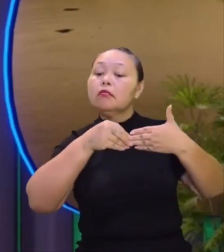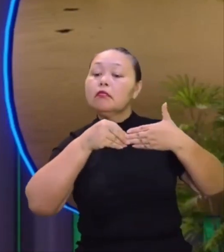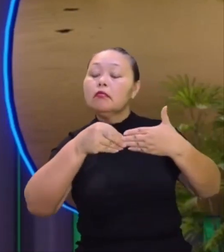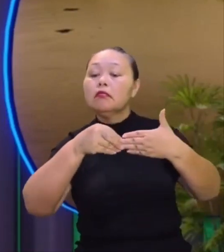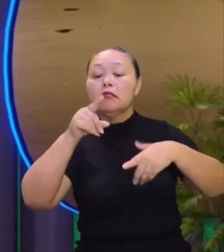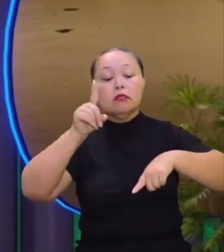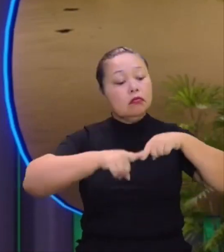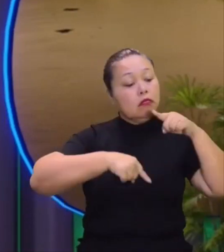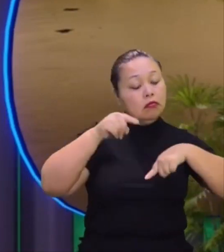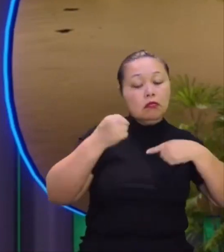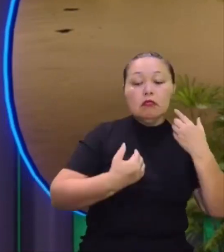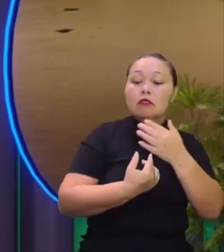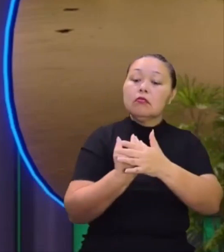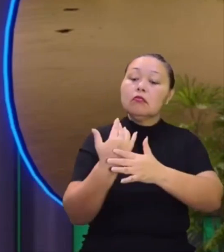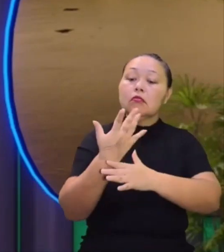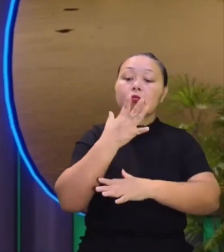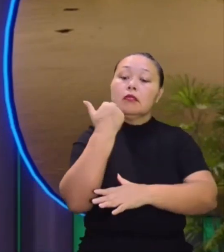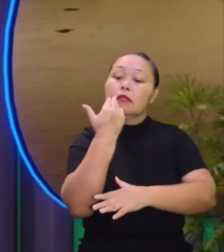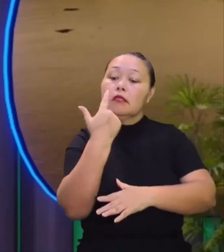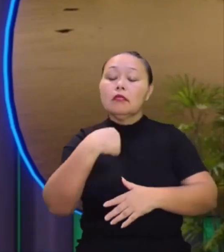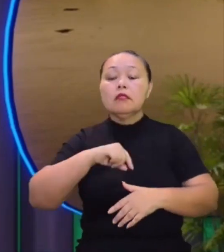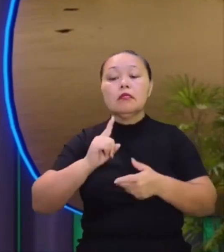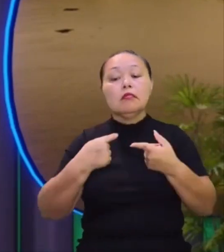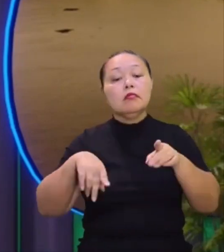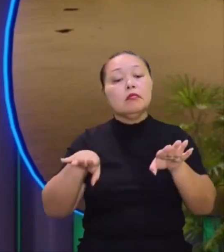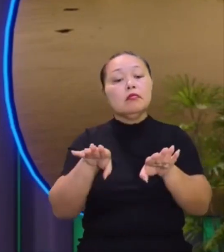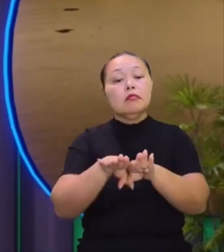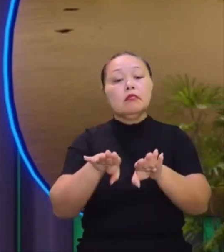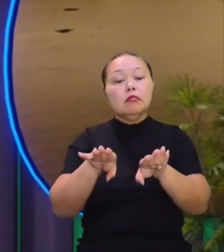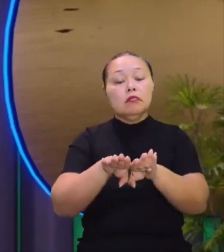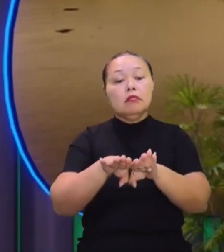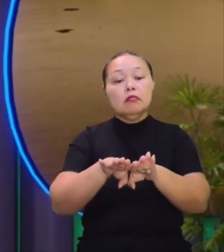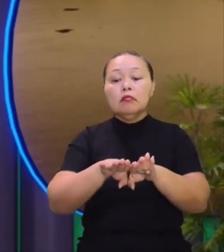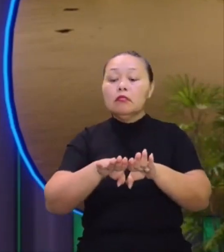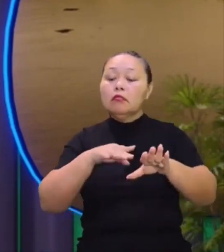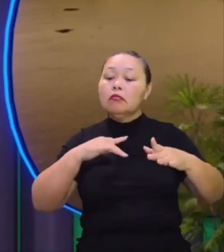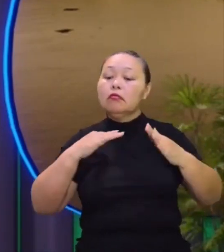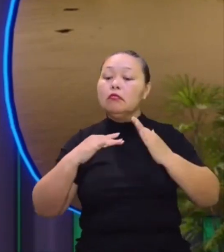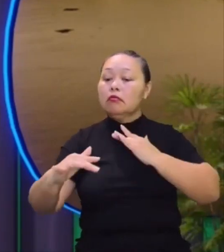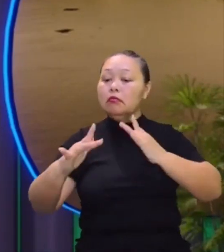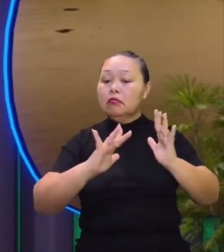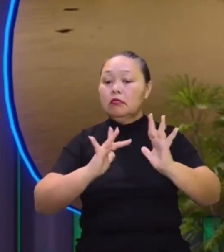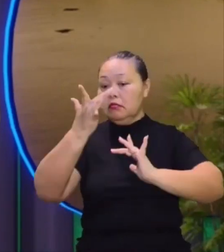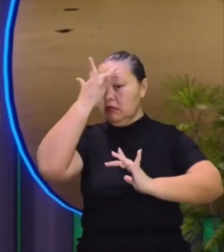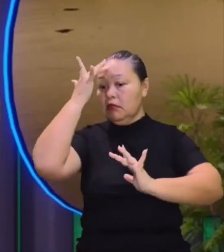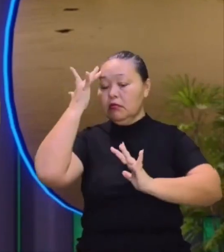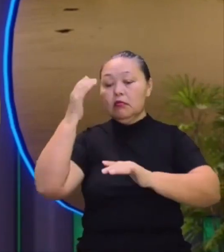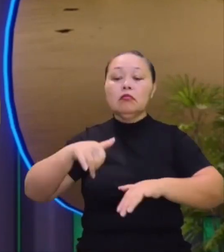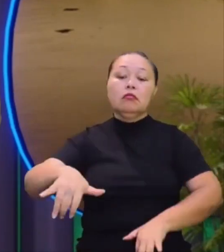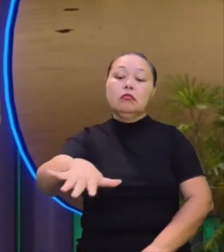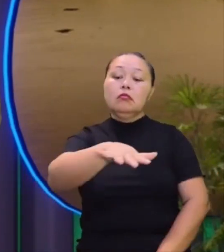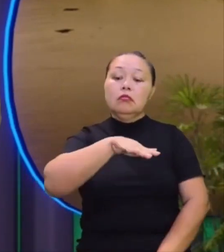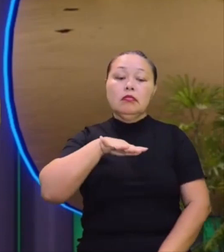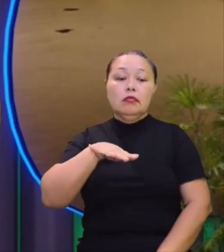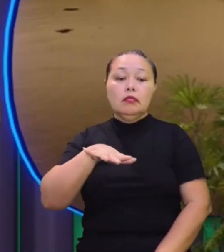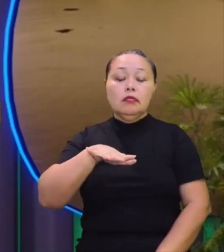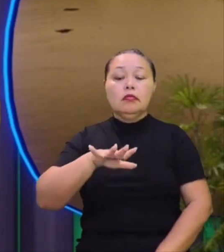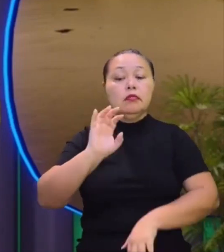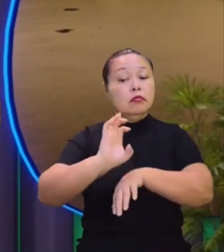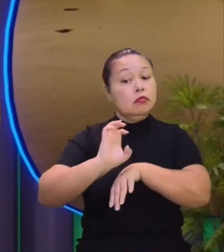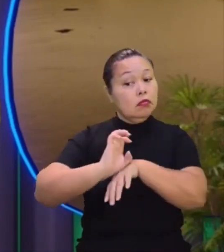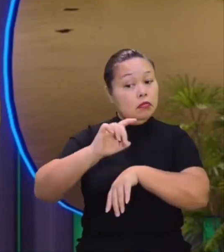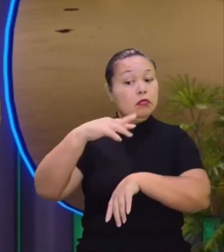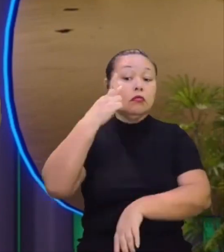escoamento da produção de alimentos e também circulação de pessoas aqui na região